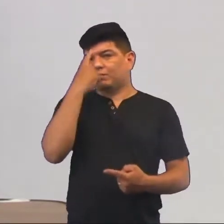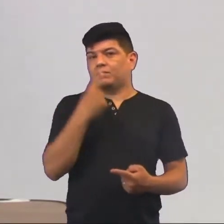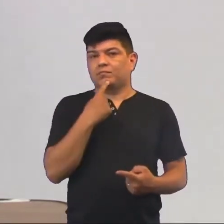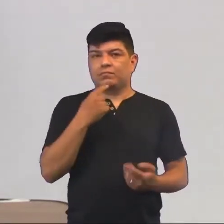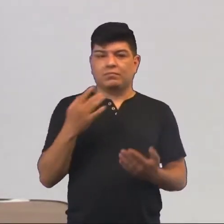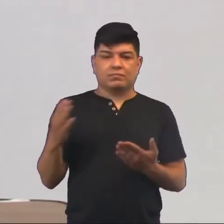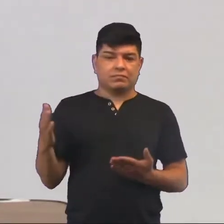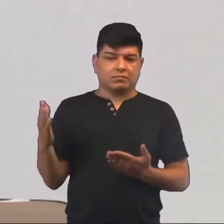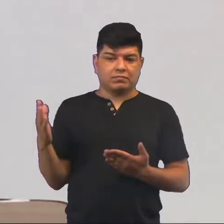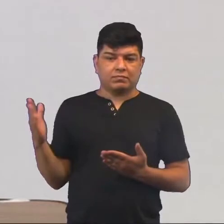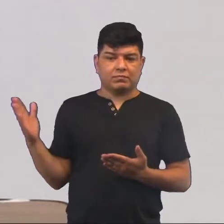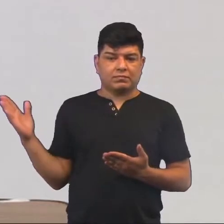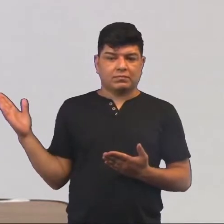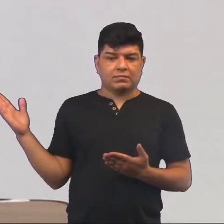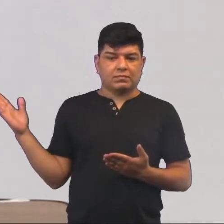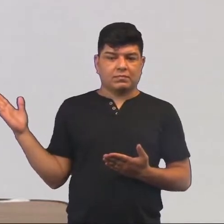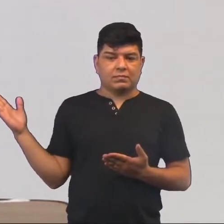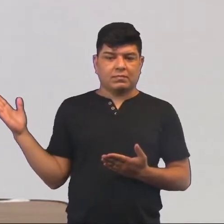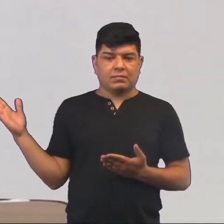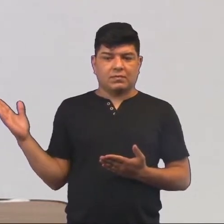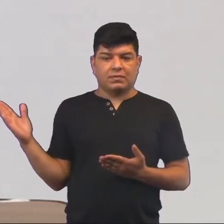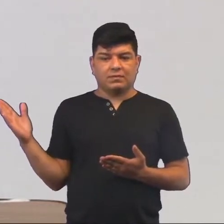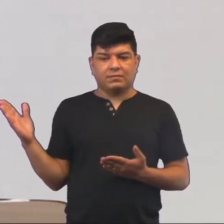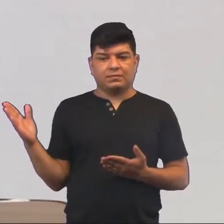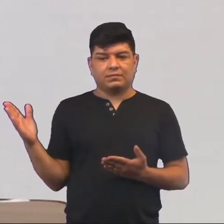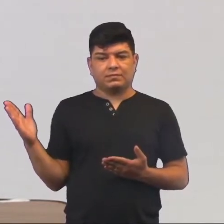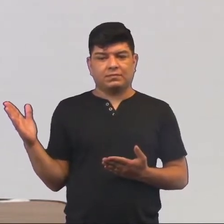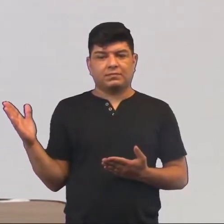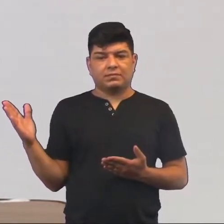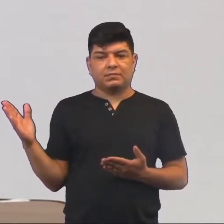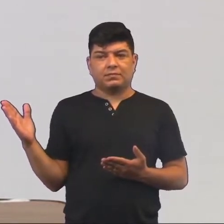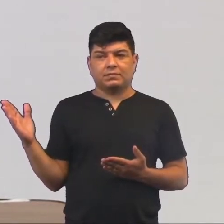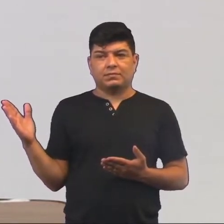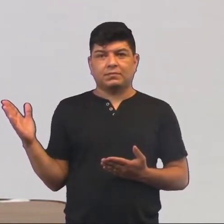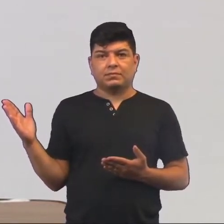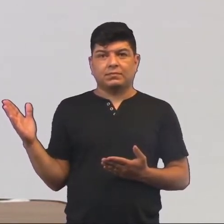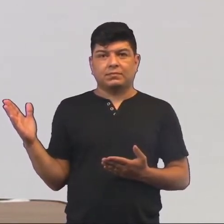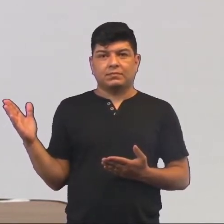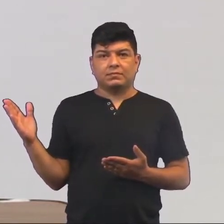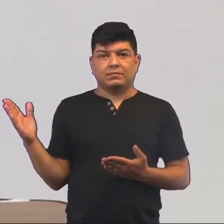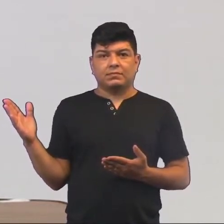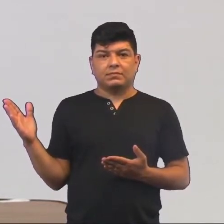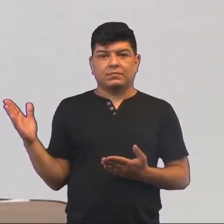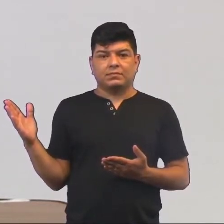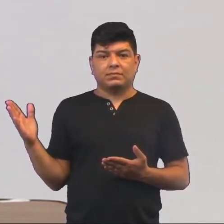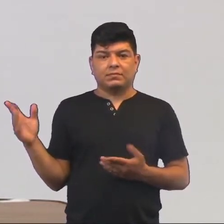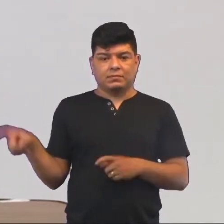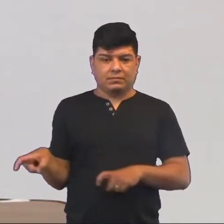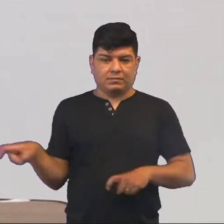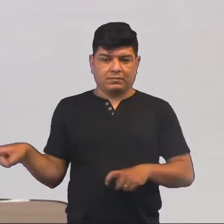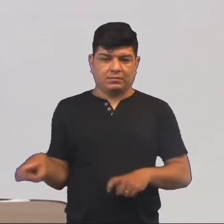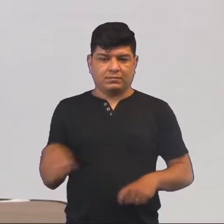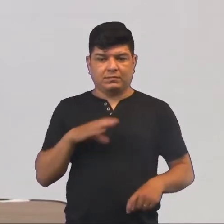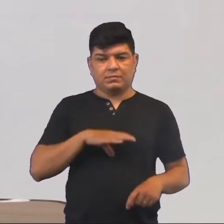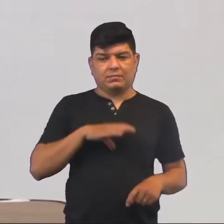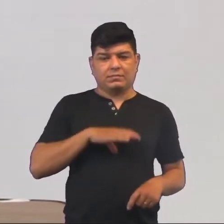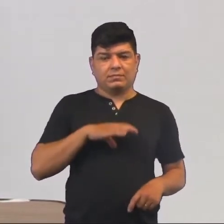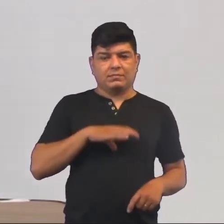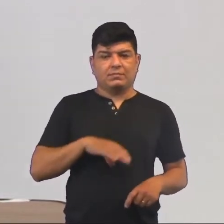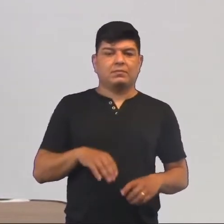aqui, para a gente poder entender um pouquinho mais essa relação, ó, do campo e da cidade. Ó.